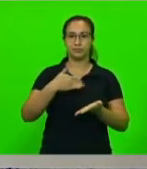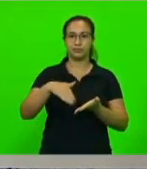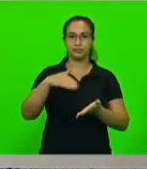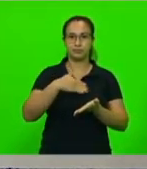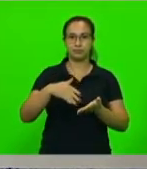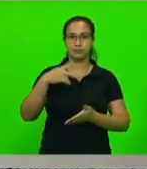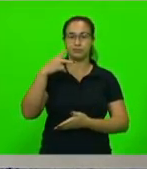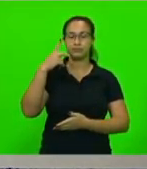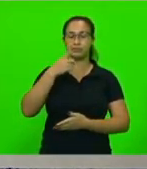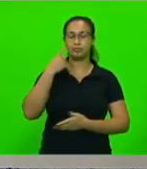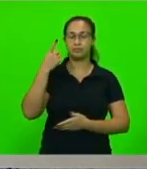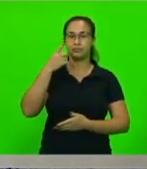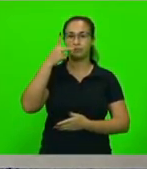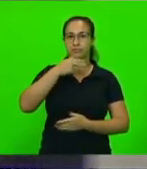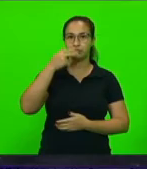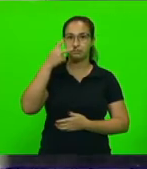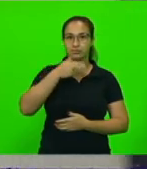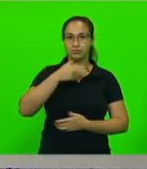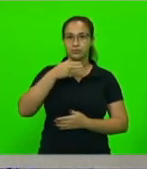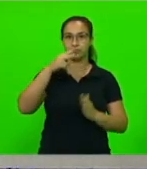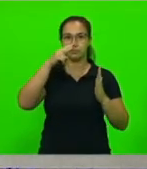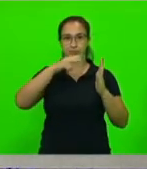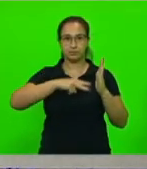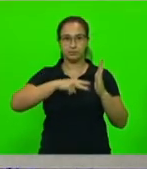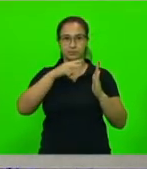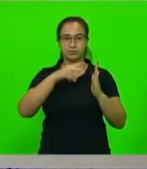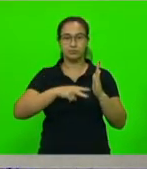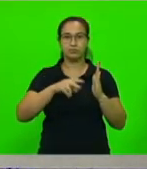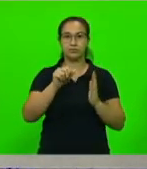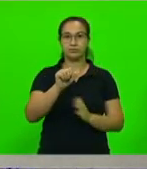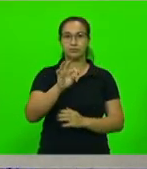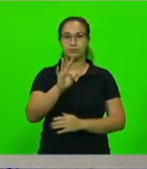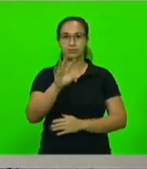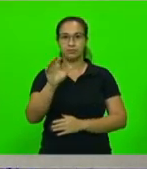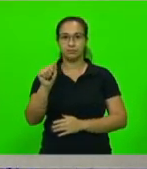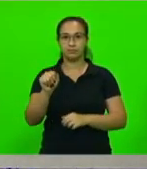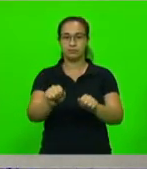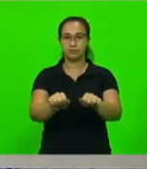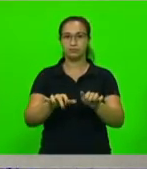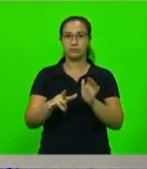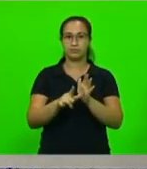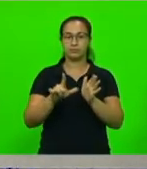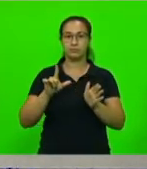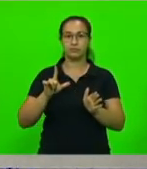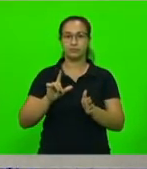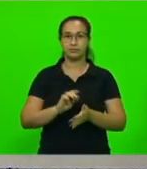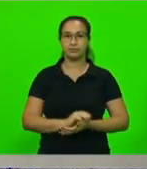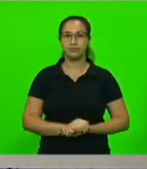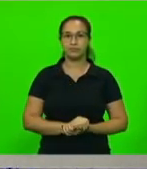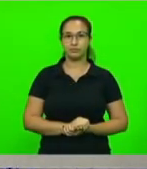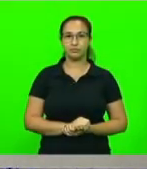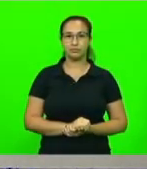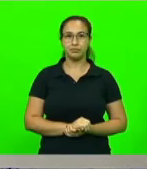Kennedy Nunes, para proceder à leitura da ata da sessão anterior.